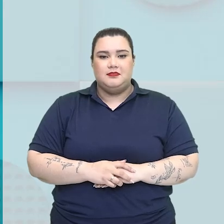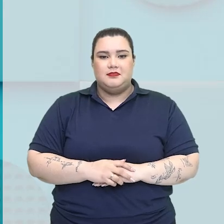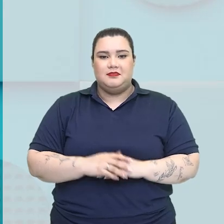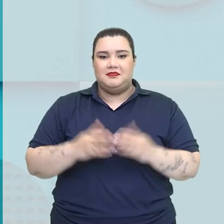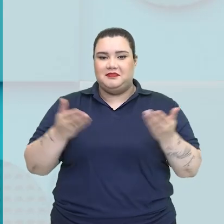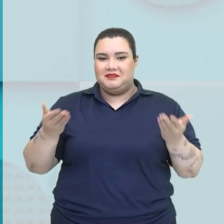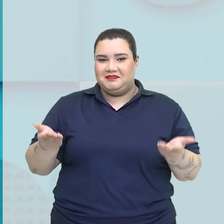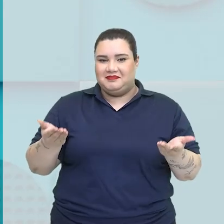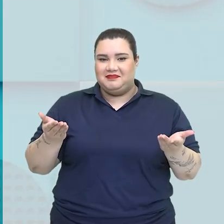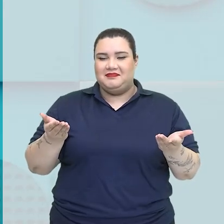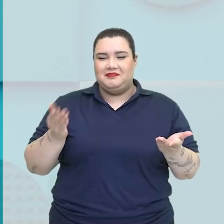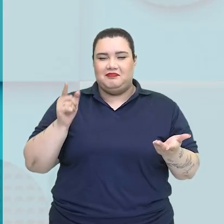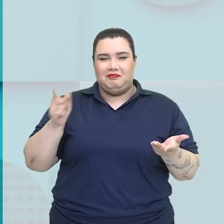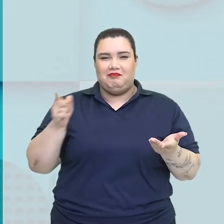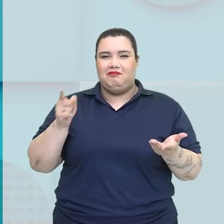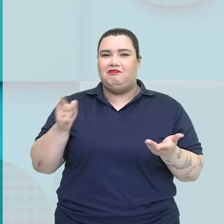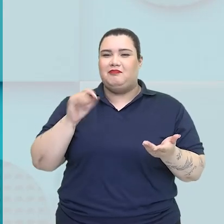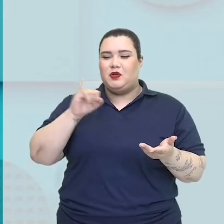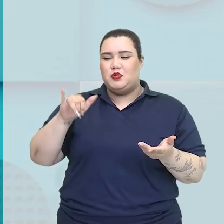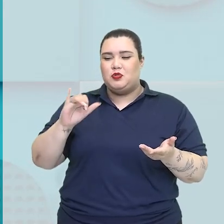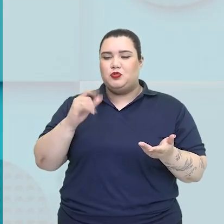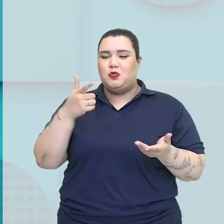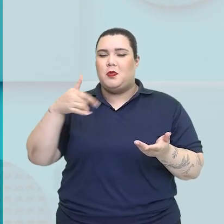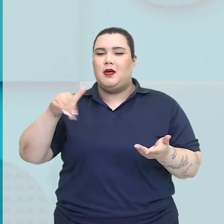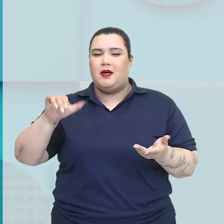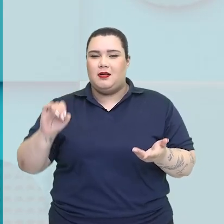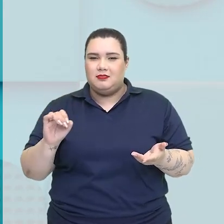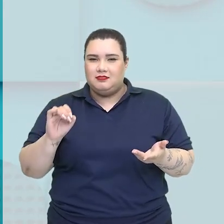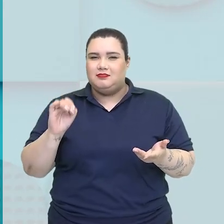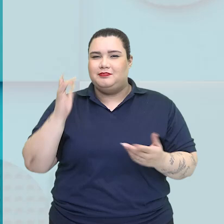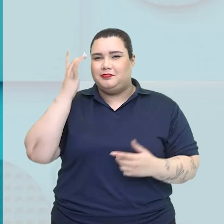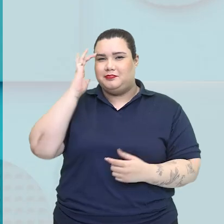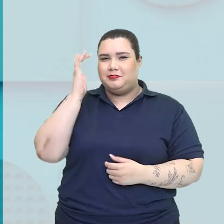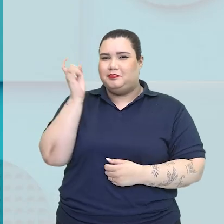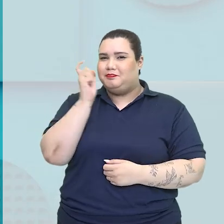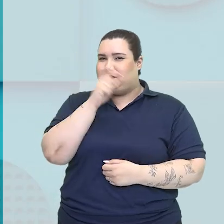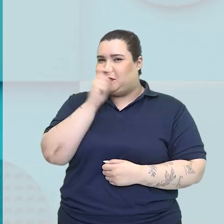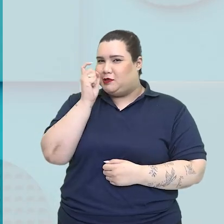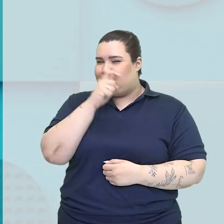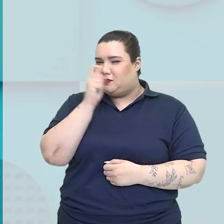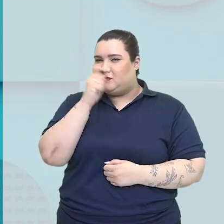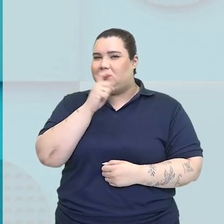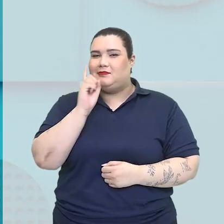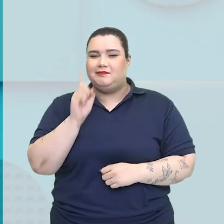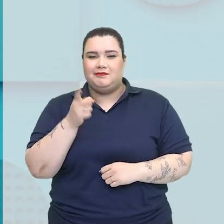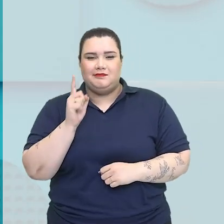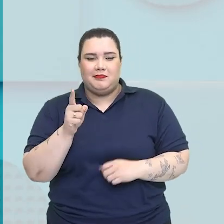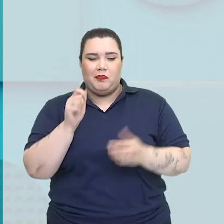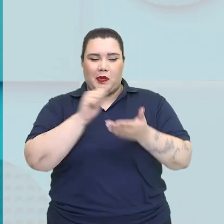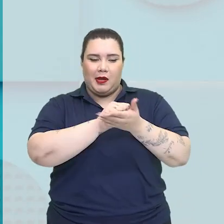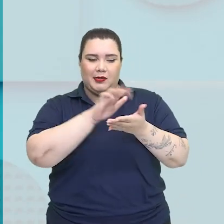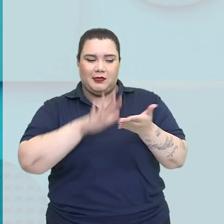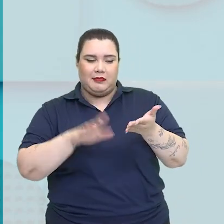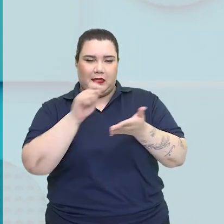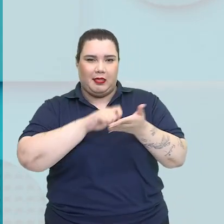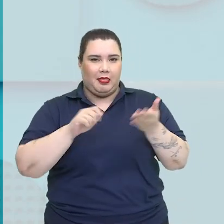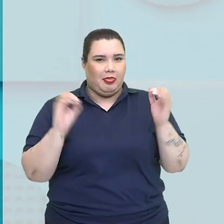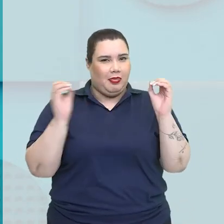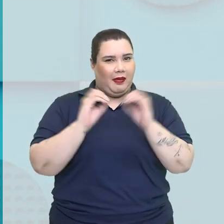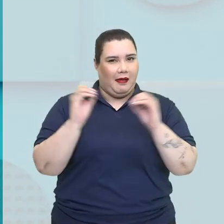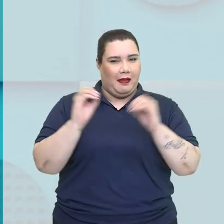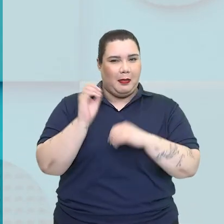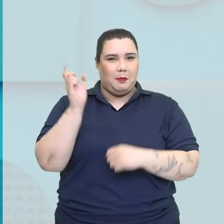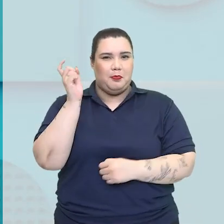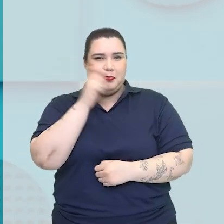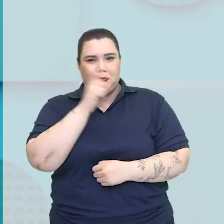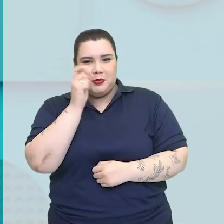Olha, eu não sei não, acho que esse Joãozinho, ele deve estar, né, guardando alguma coisa aí. Ele não fez a tarefa, está querendo